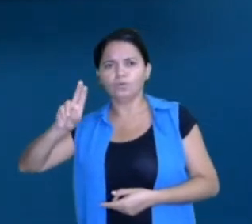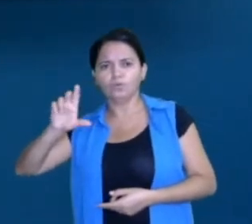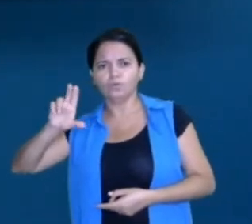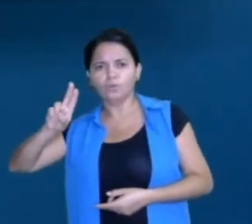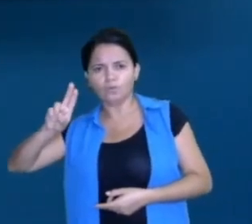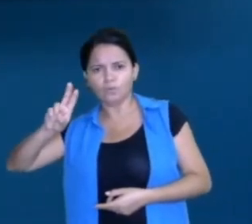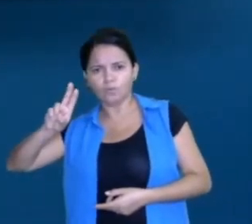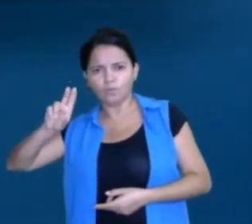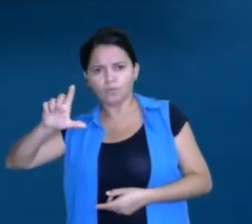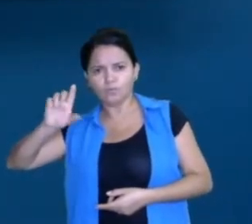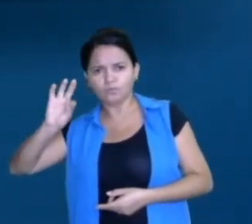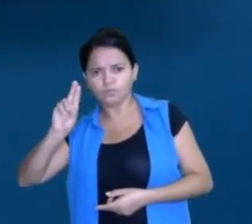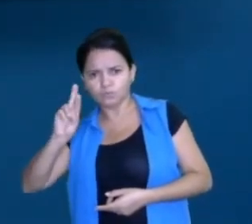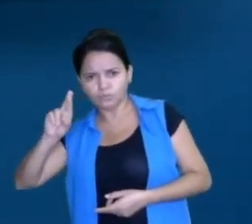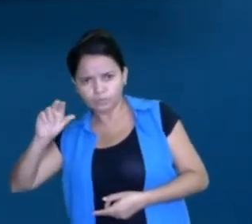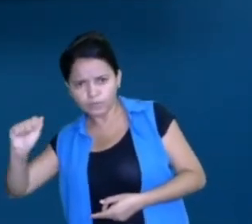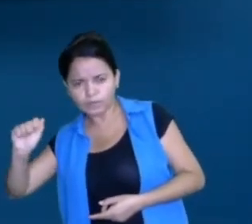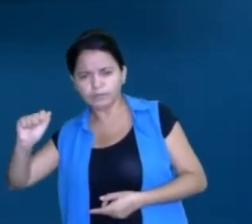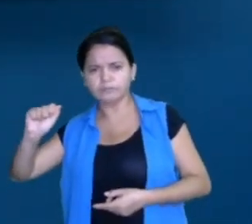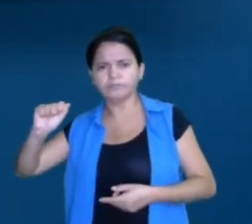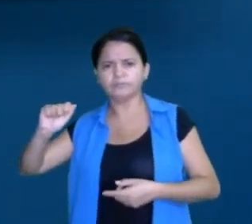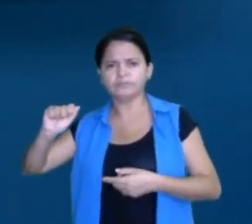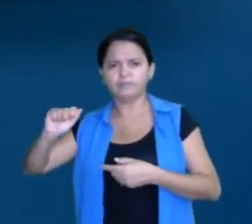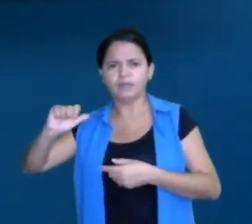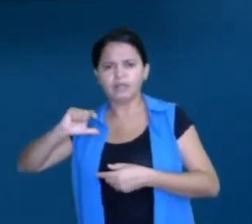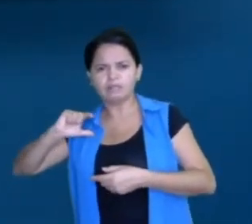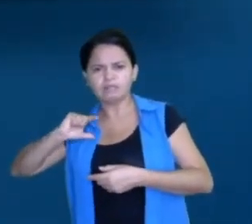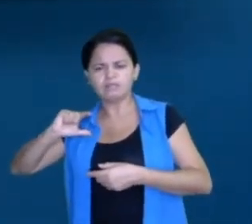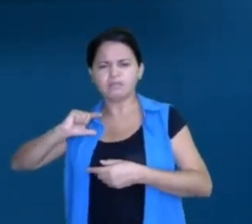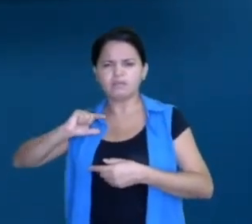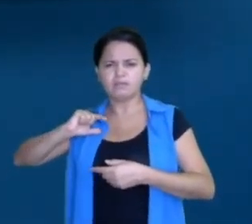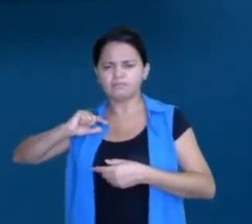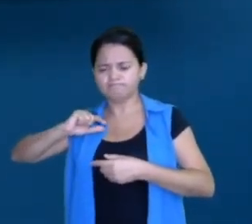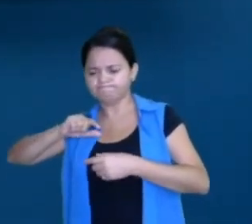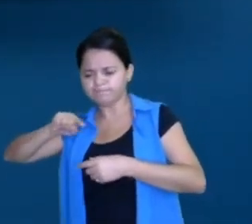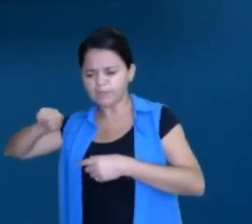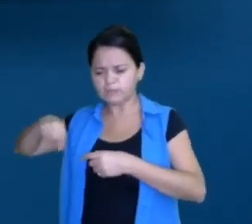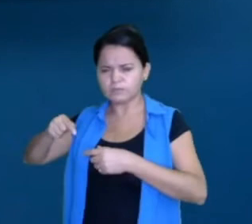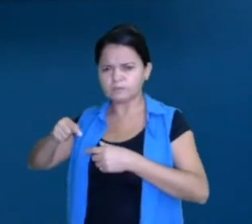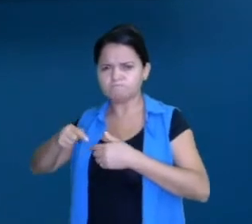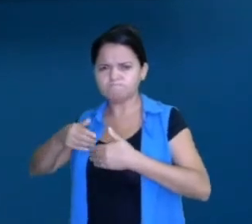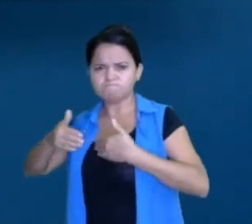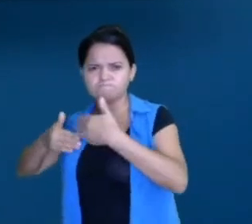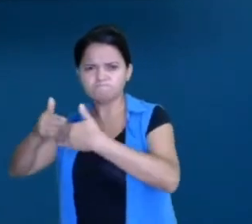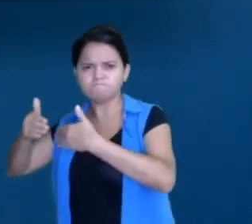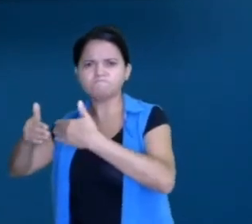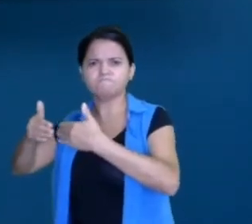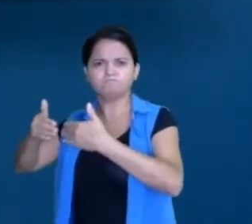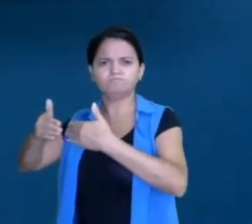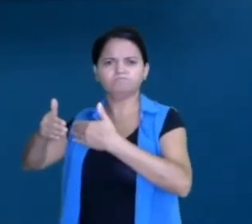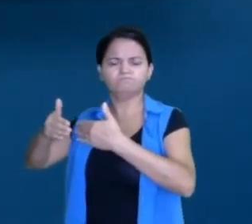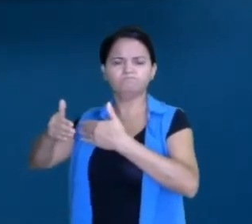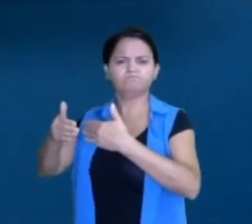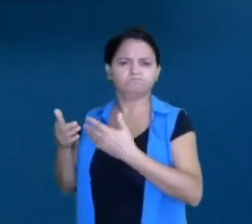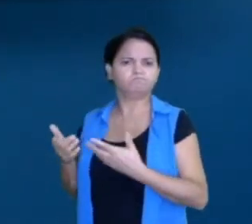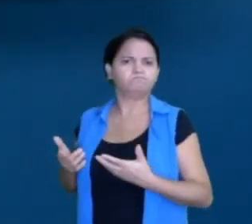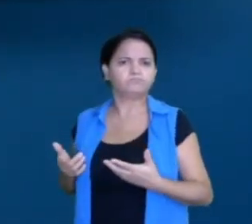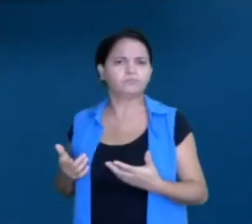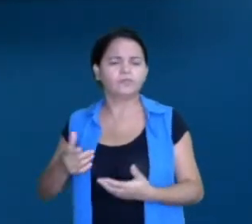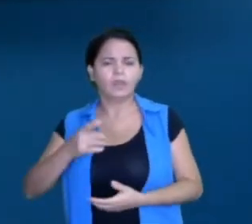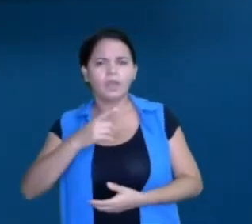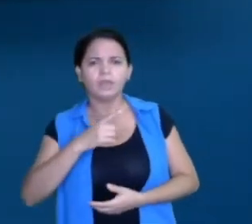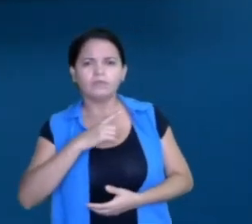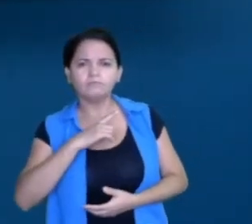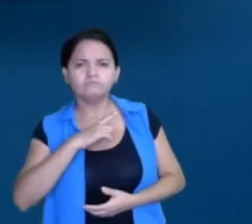extensão. Era o chamado, muito semelhante, gente, a uma característica chamada de plantation. Tá